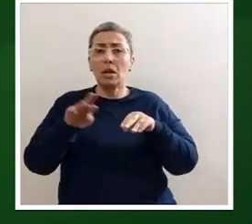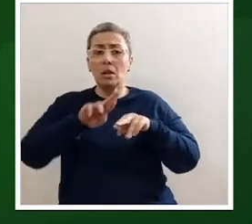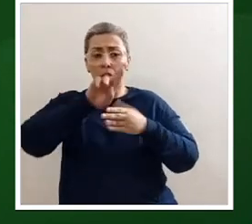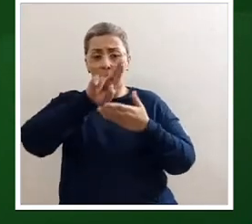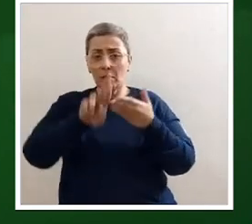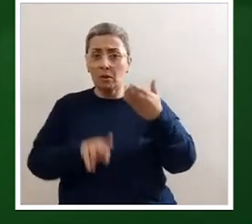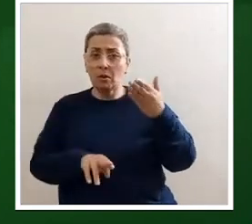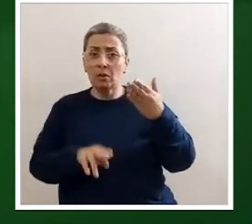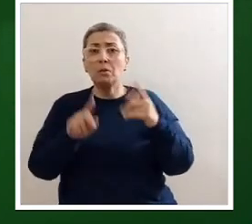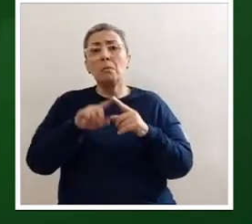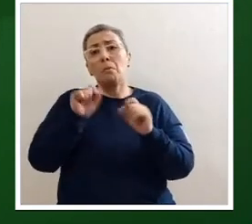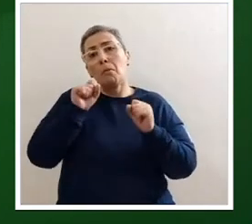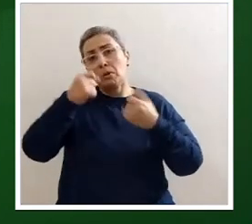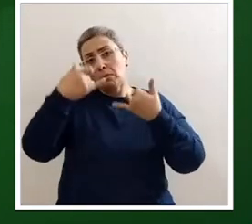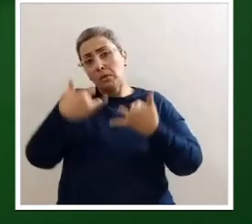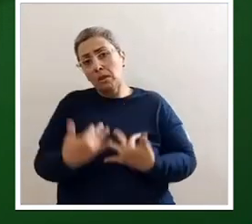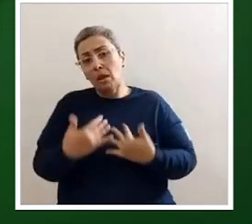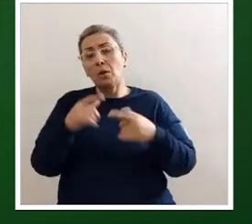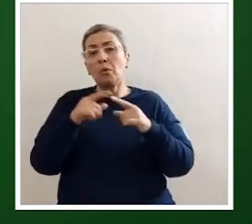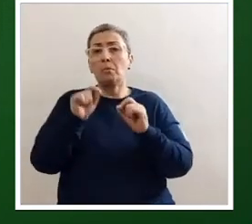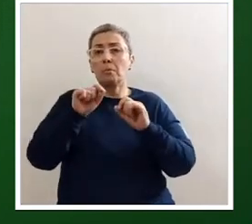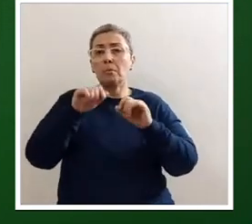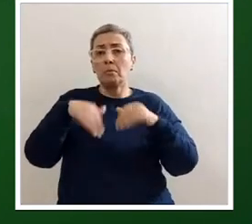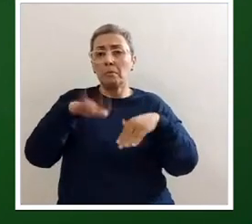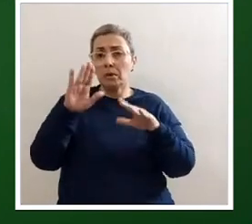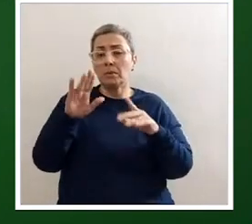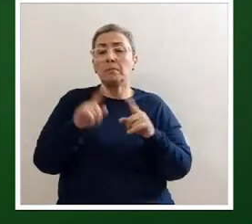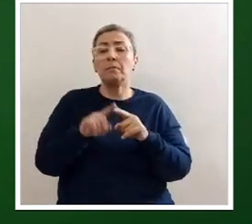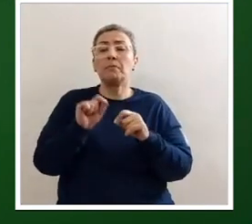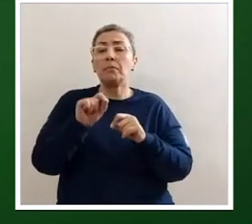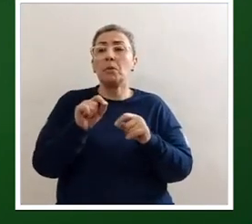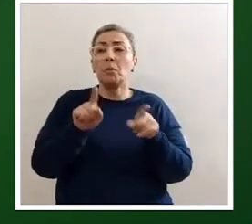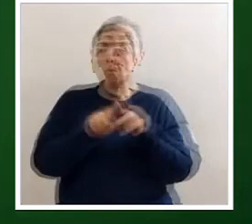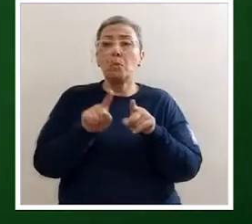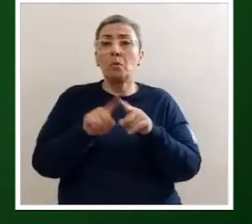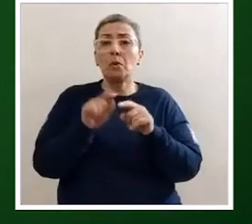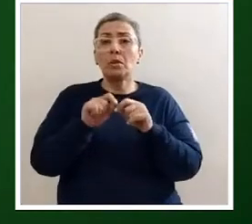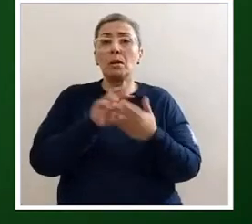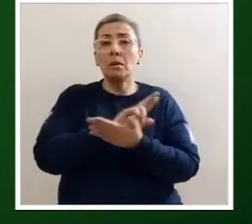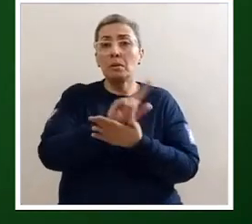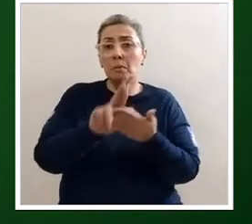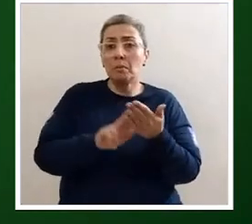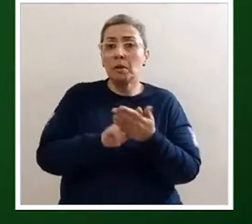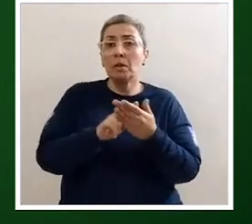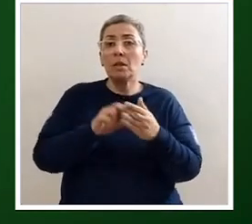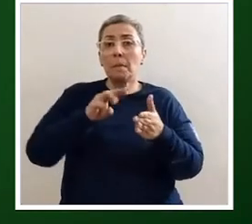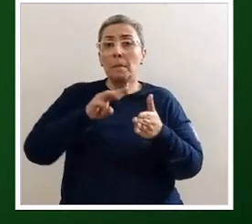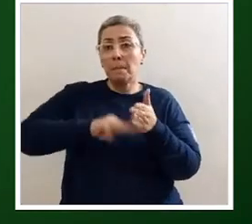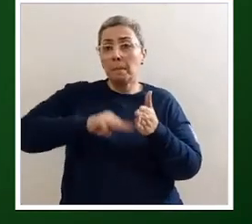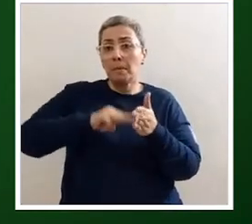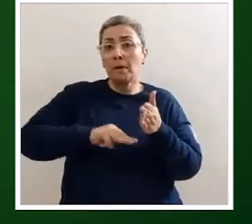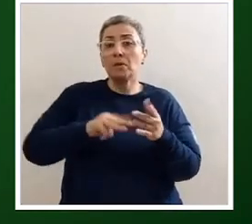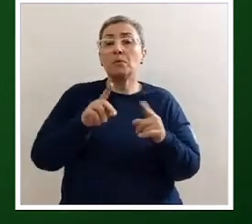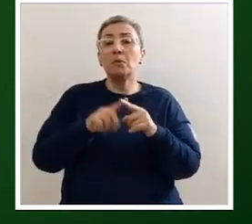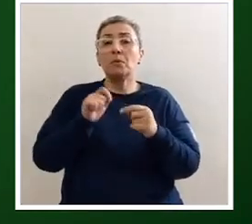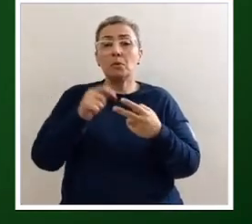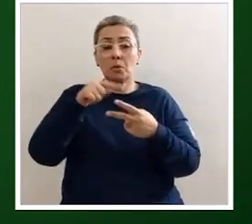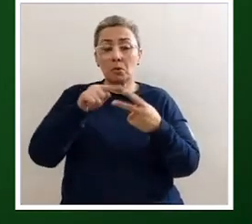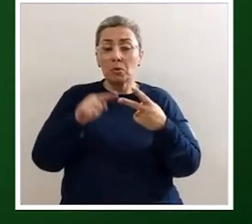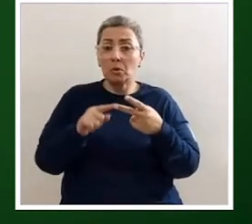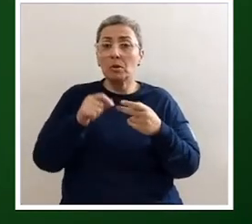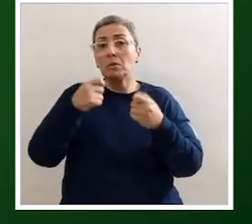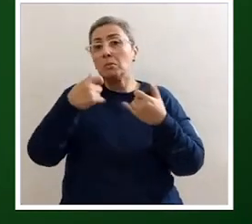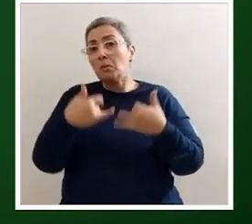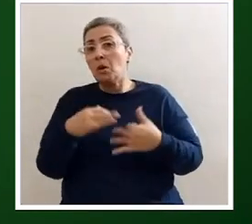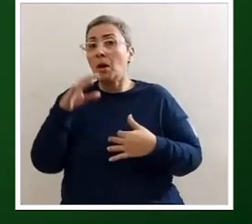aqui se você puder falar um pouquinho mais sobre isso e também sobre diversidade de métodos né são duas questões que